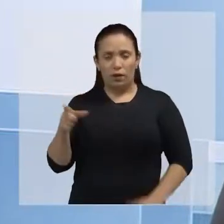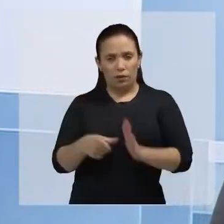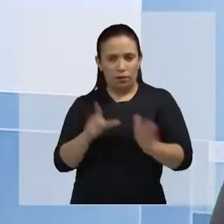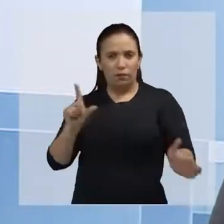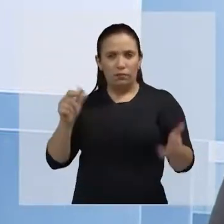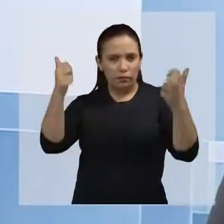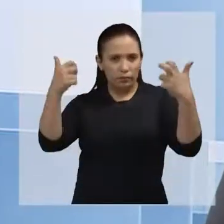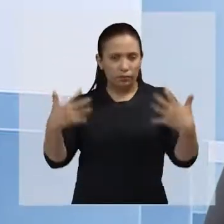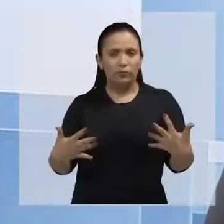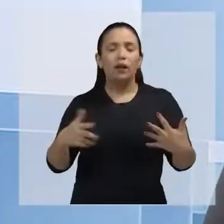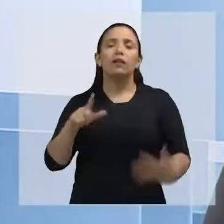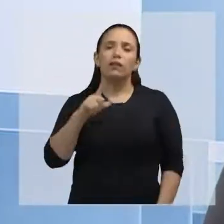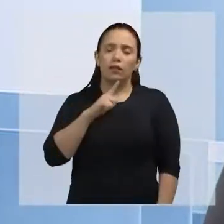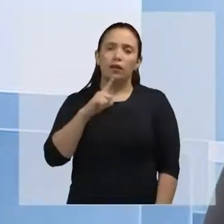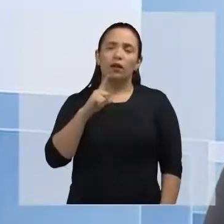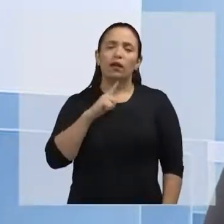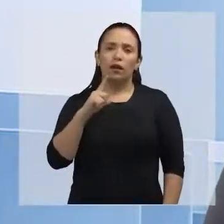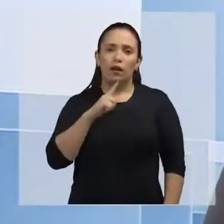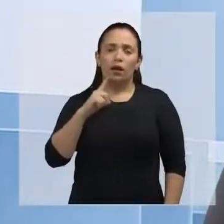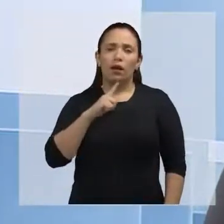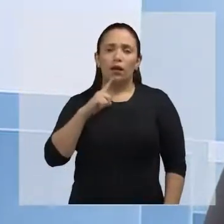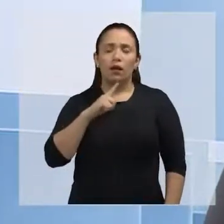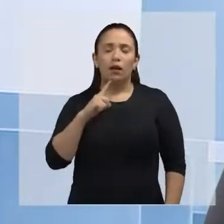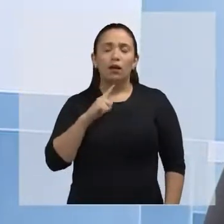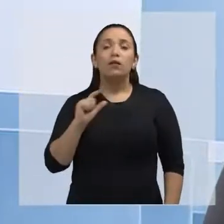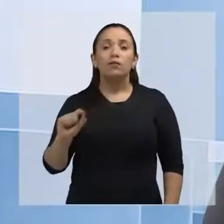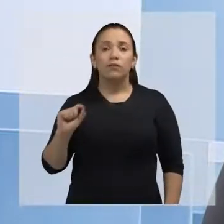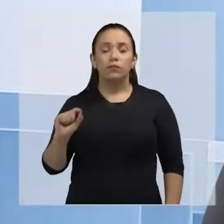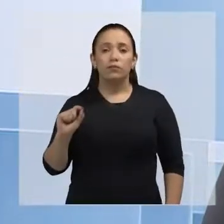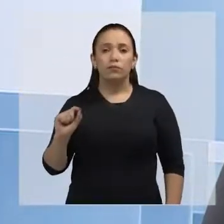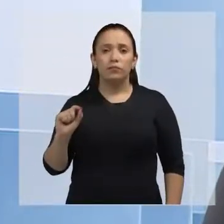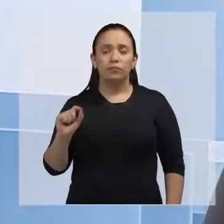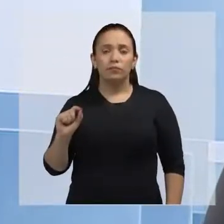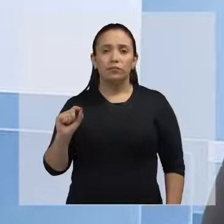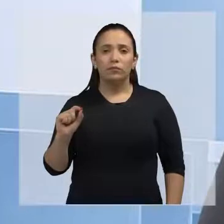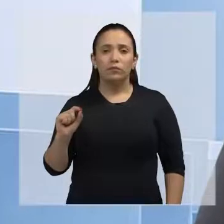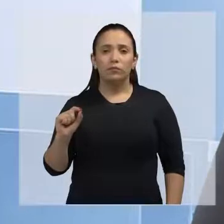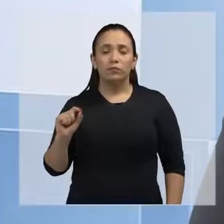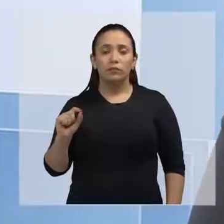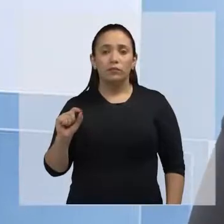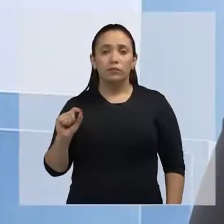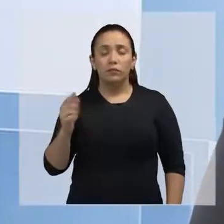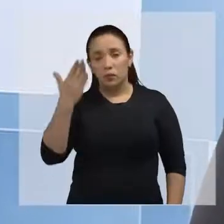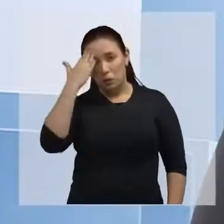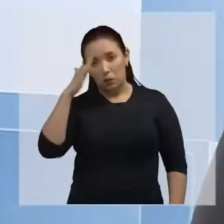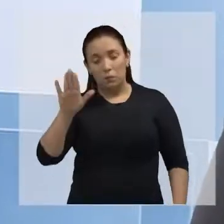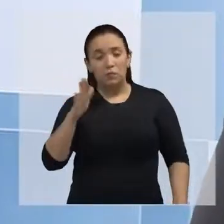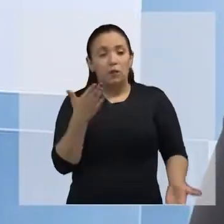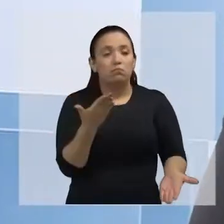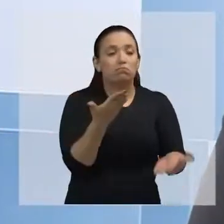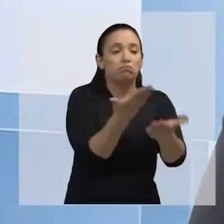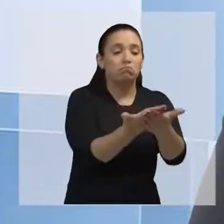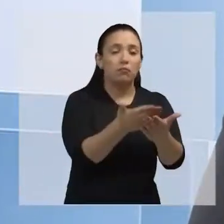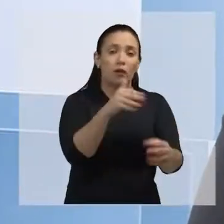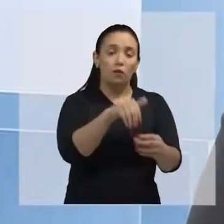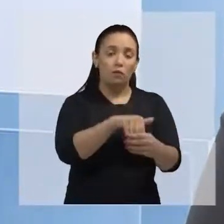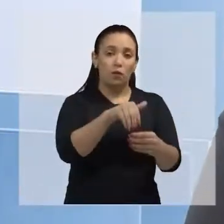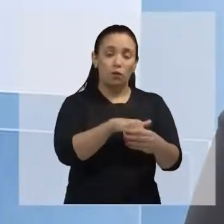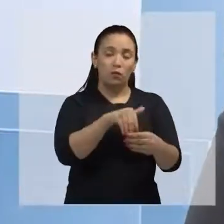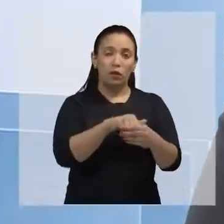falou nessas ações, ainda vai ter a oportunidade, não sei se vão conseguir pautar. Sei que o Marco Aurélio vai tentar